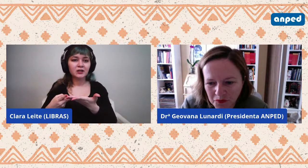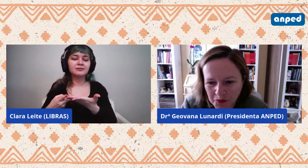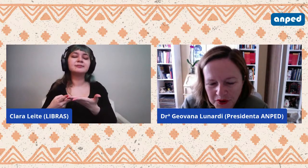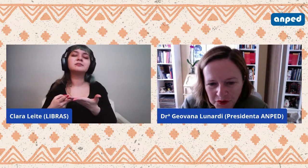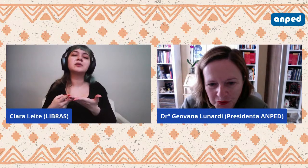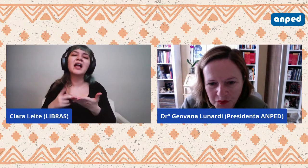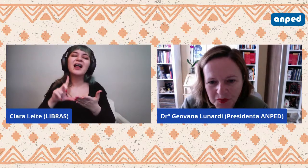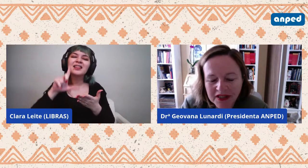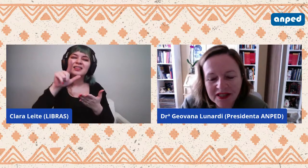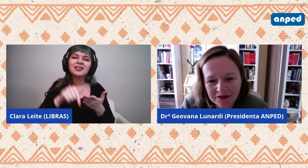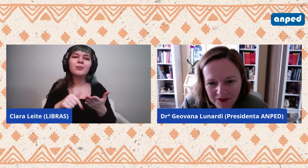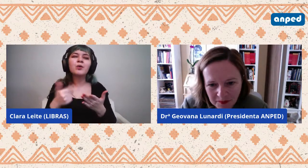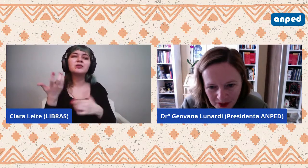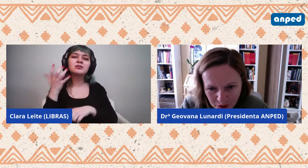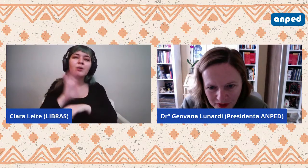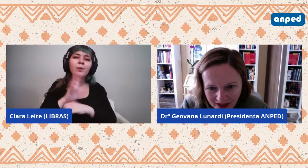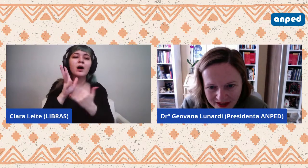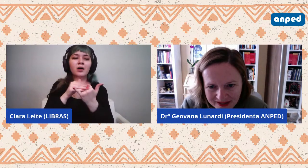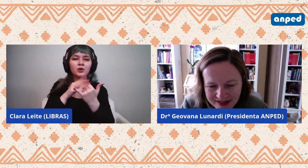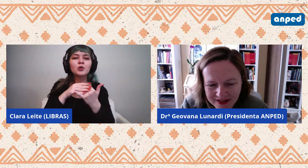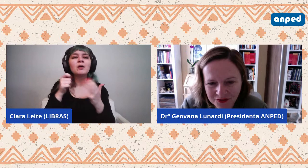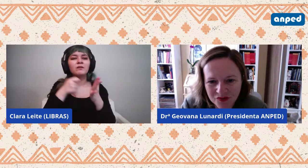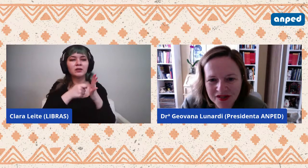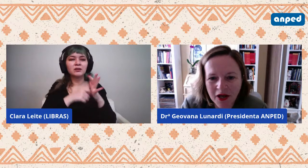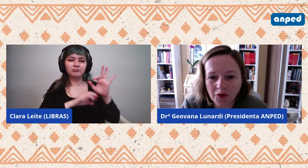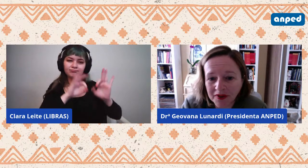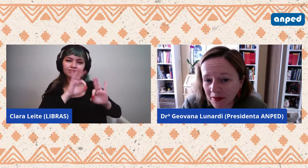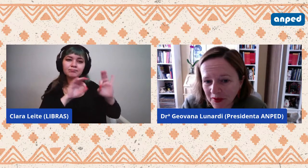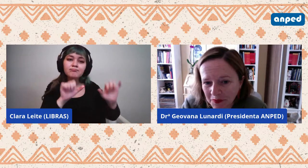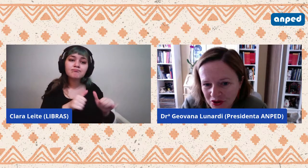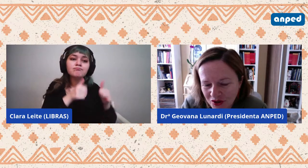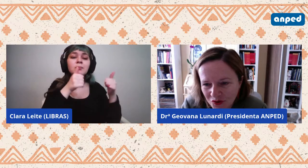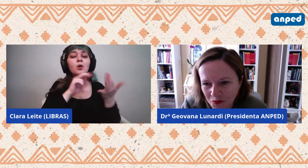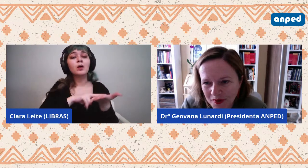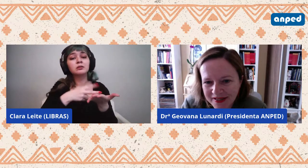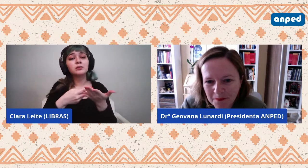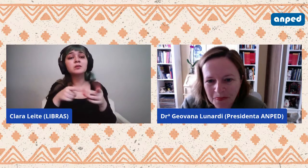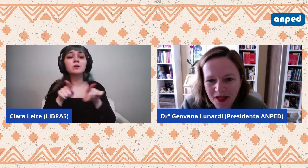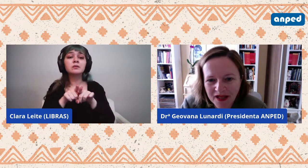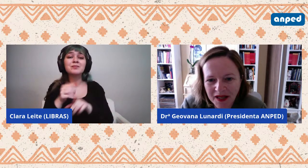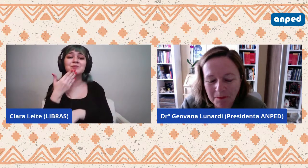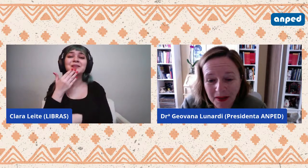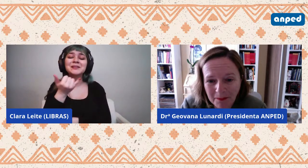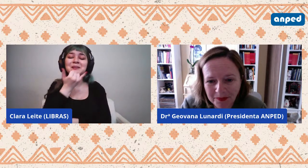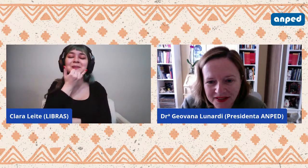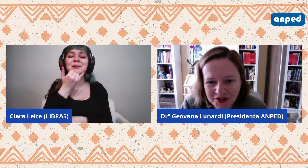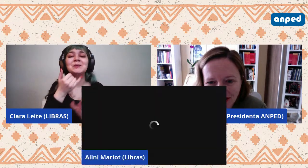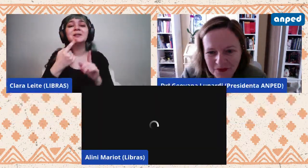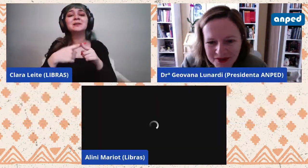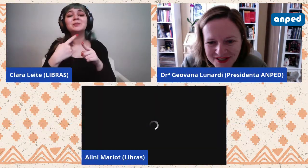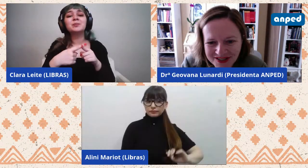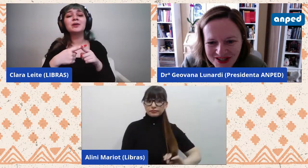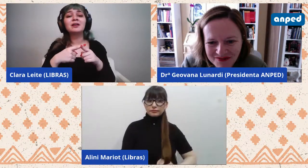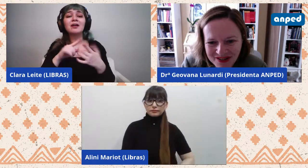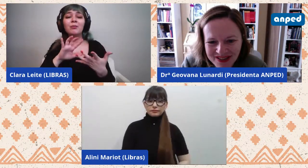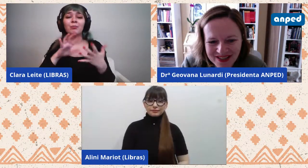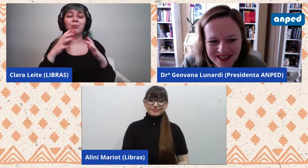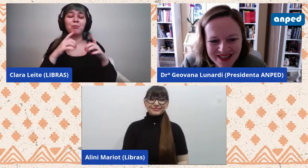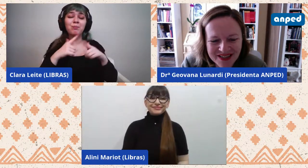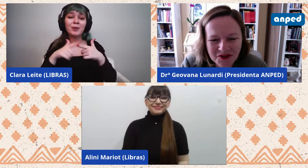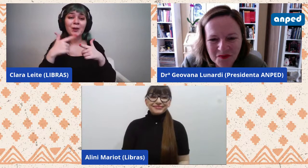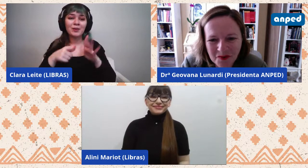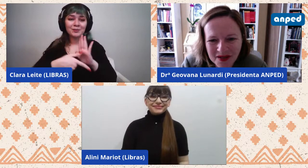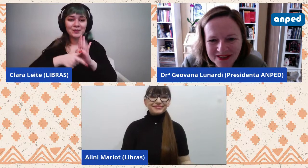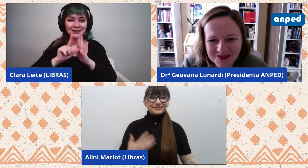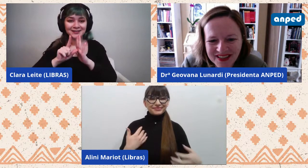depois, quando for para o YouTube, vai melhorar essa tradução, e também pedir desculpas pela pane geral que a gente teve